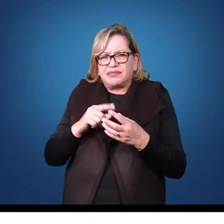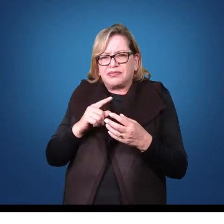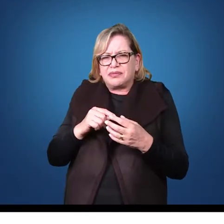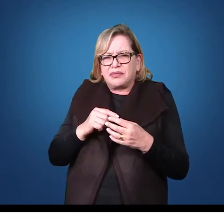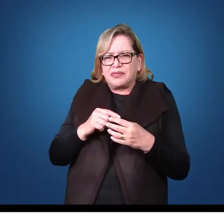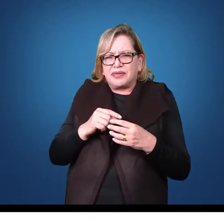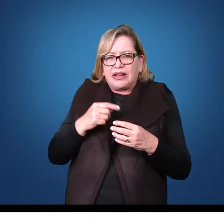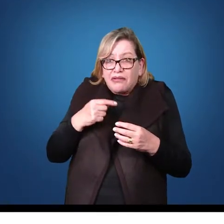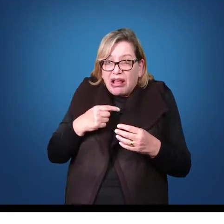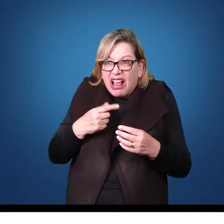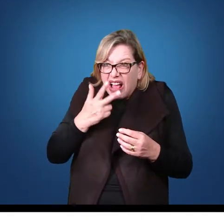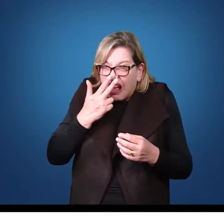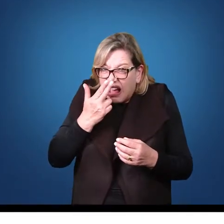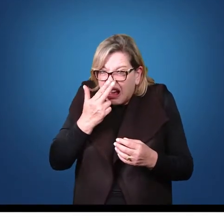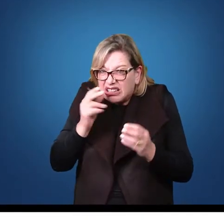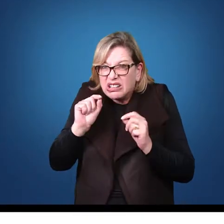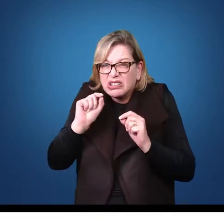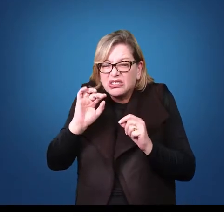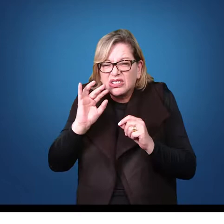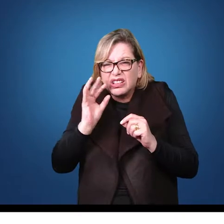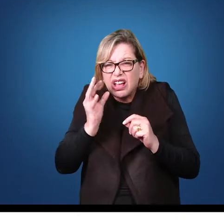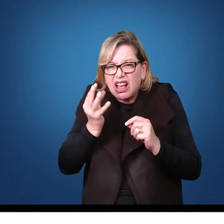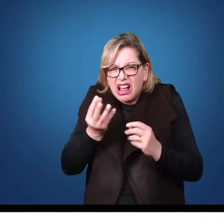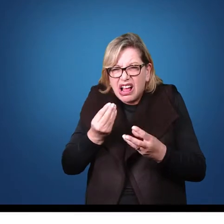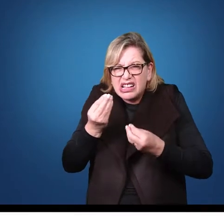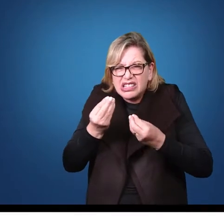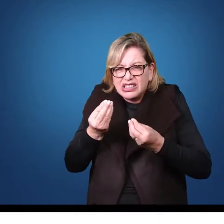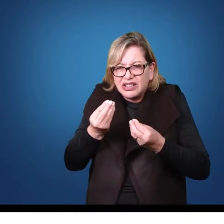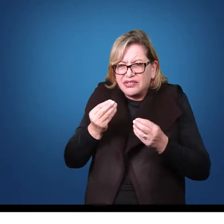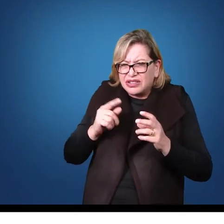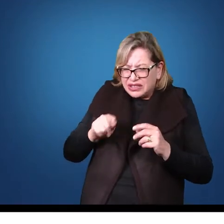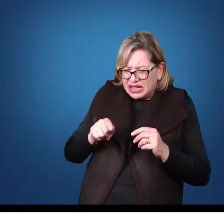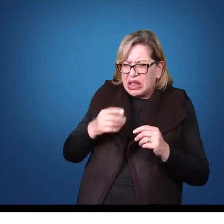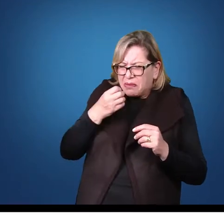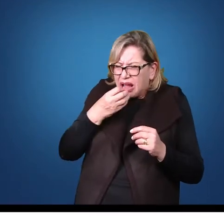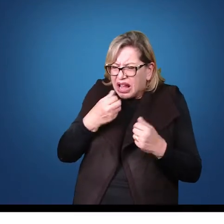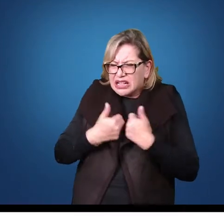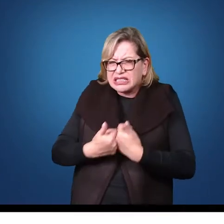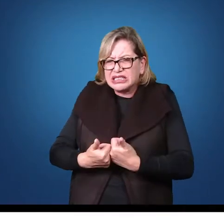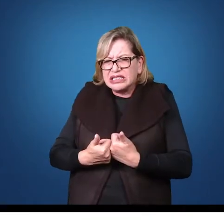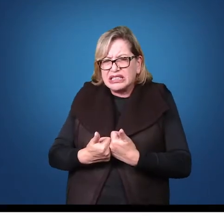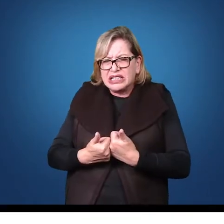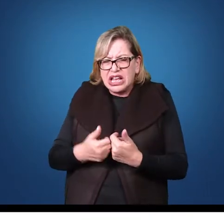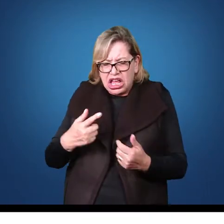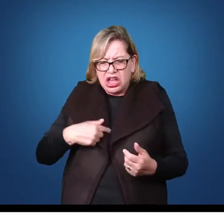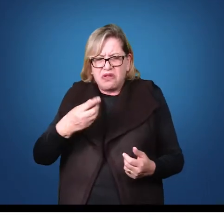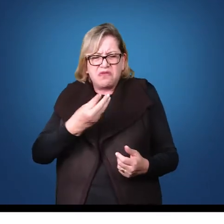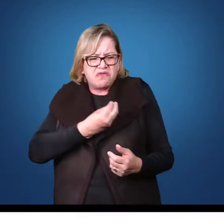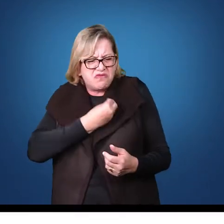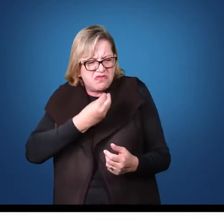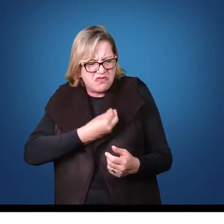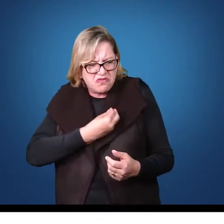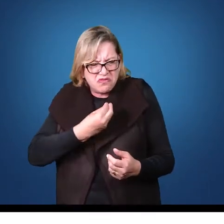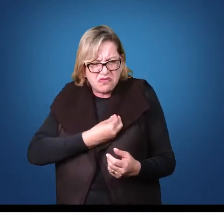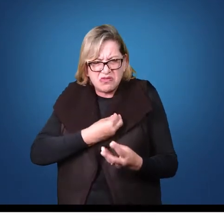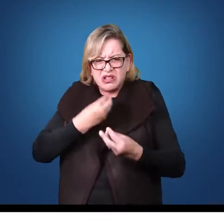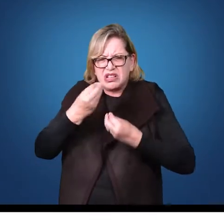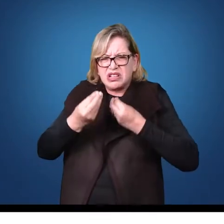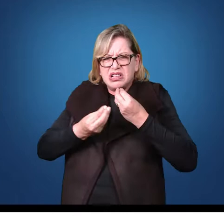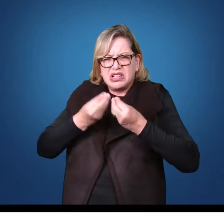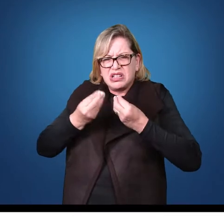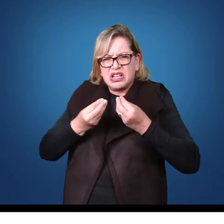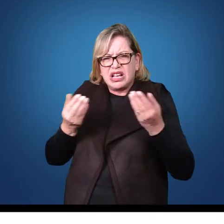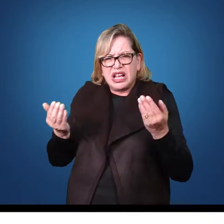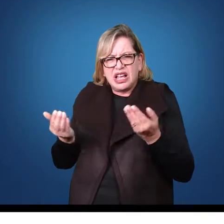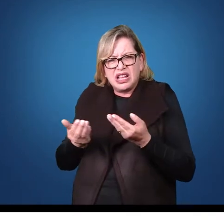Indo? Pro cemitério? Rabanete. Pro cemitério? Não, né? Não, meu Deus do céu, vivo lá e tem que ir de novo lá.